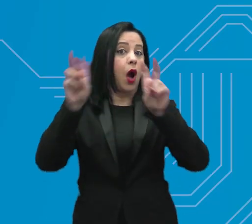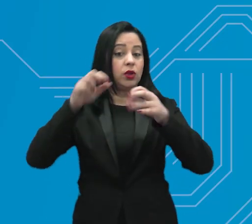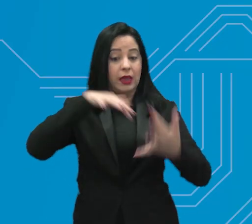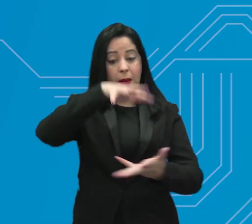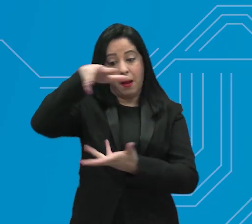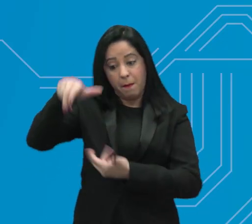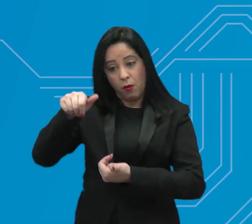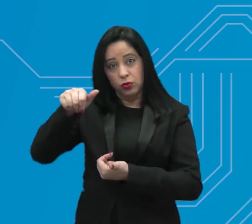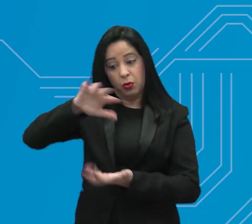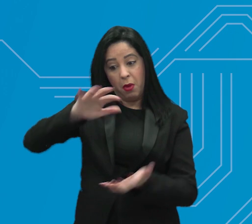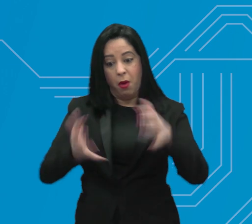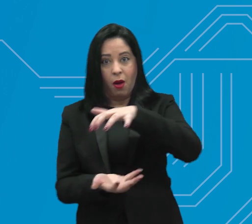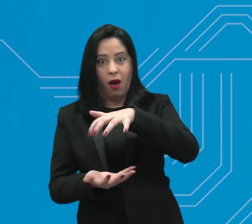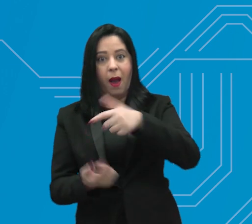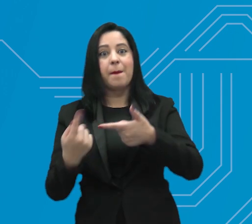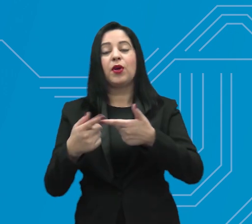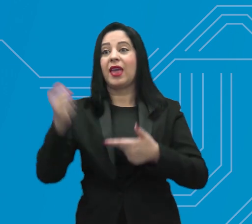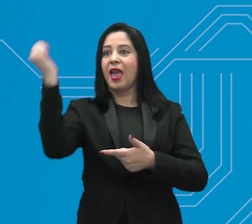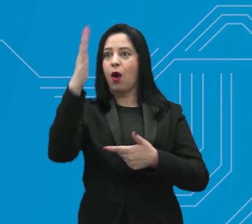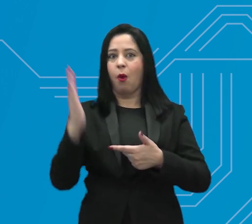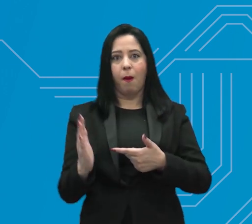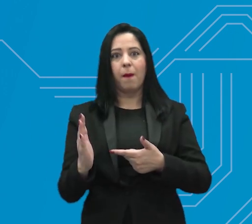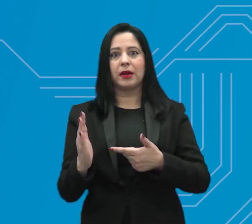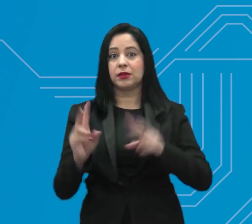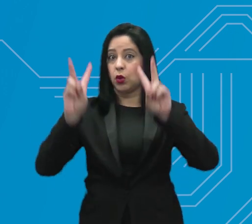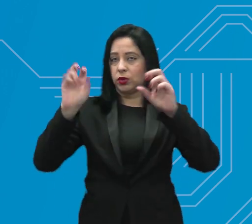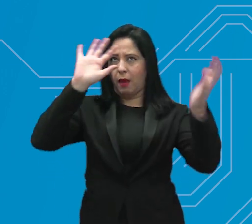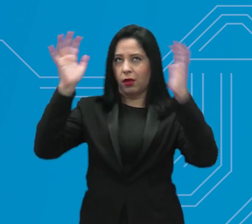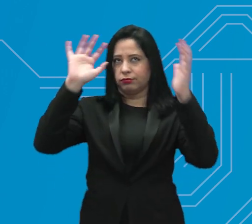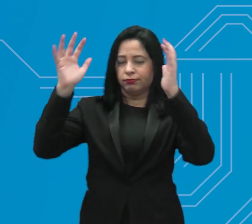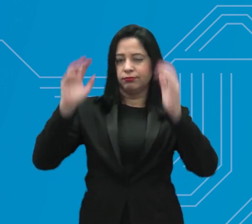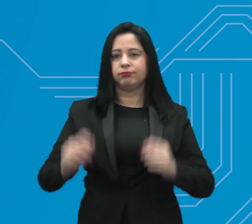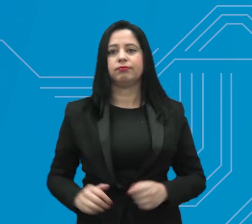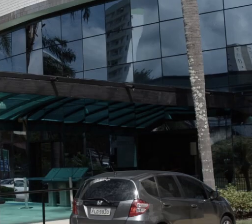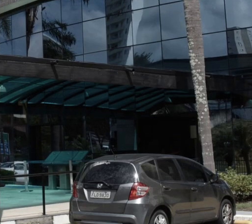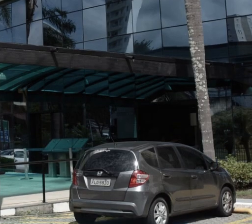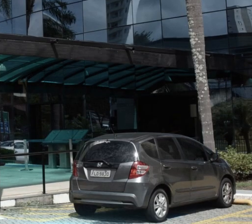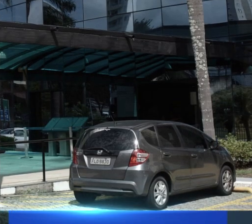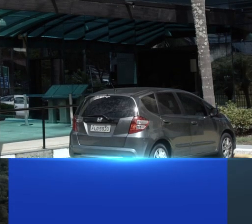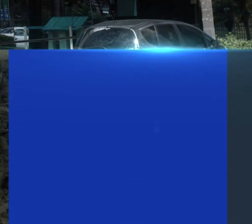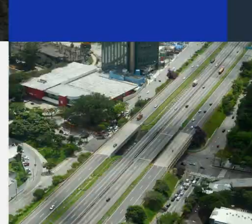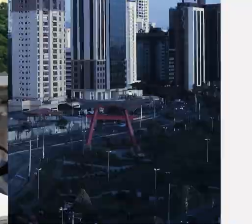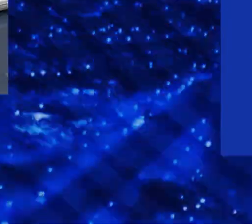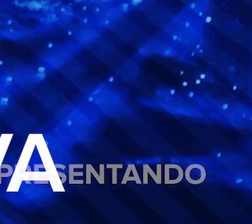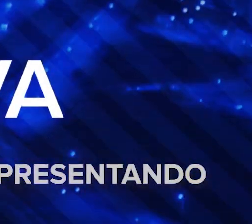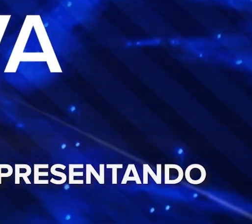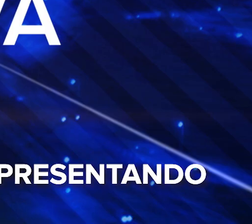Mapa Mundi invertido, que coloca o Brasil no centro das discussões climáticas. Volto já!